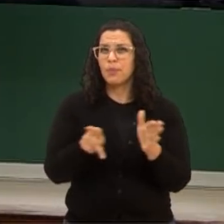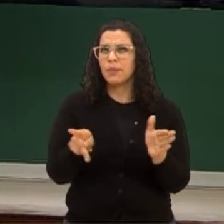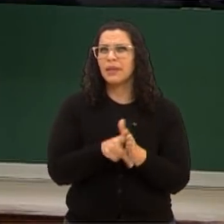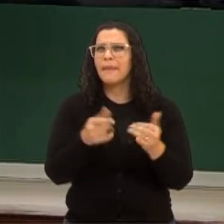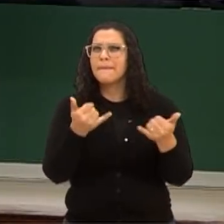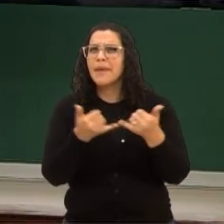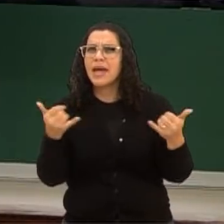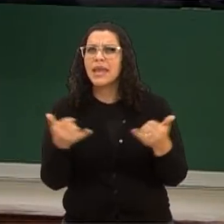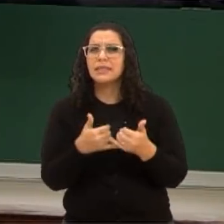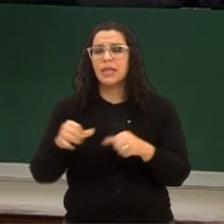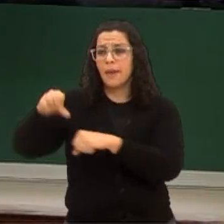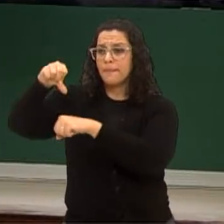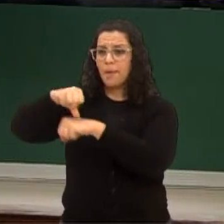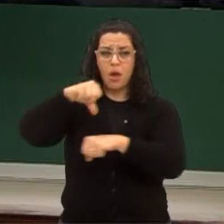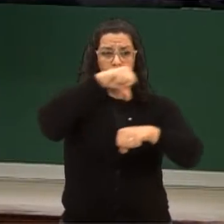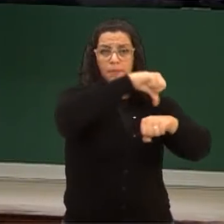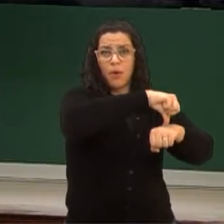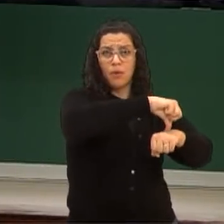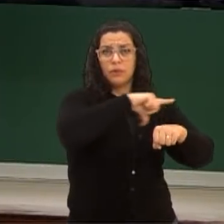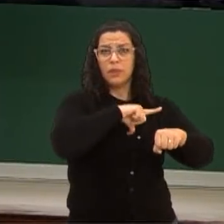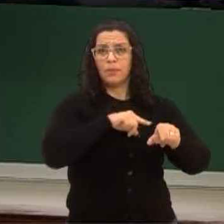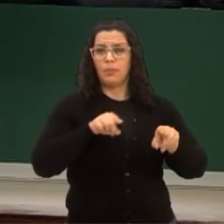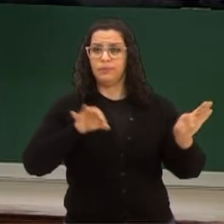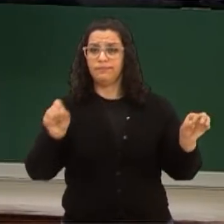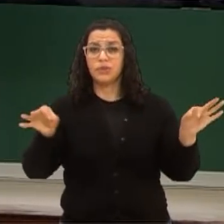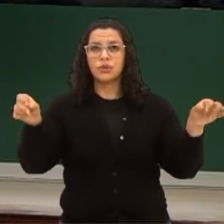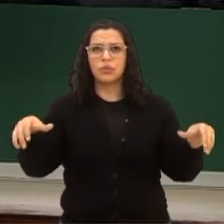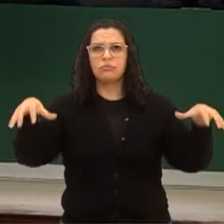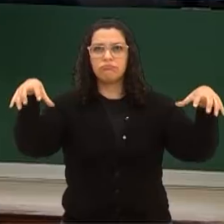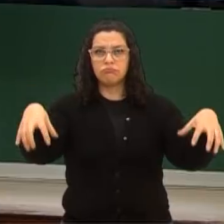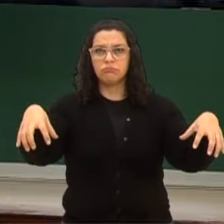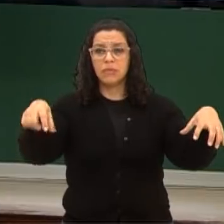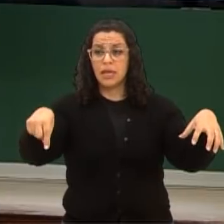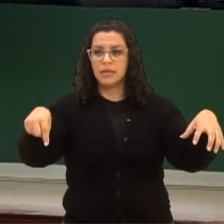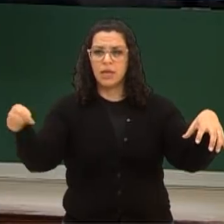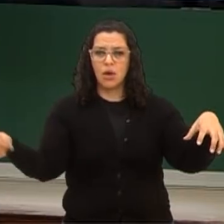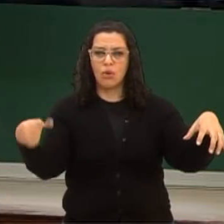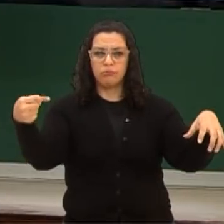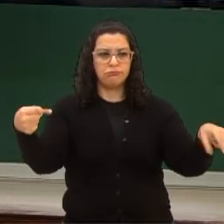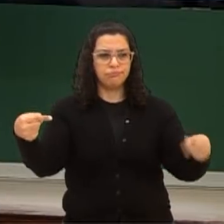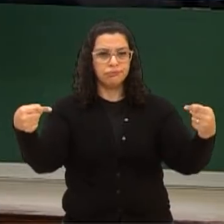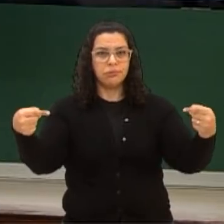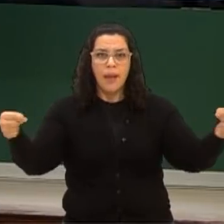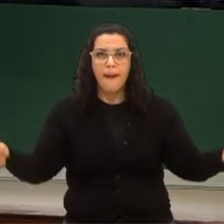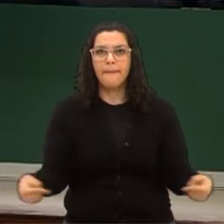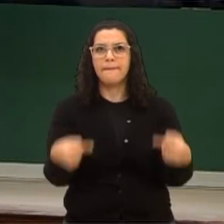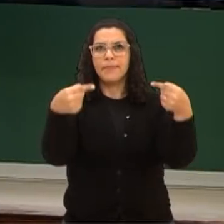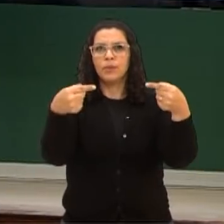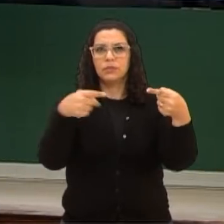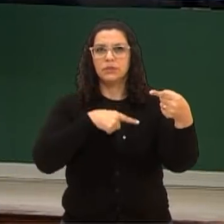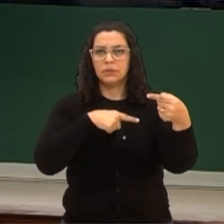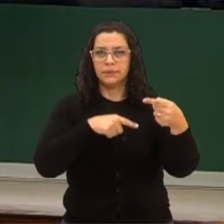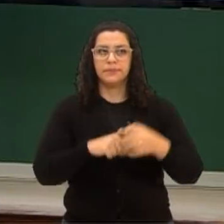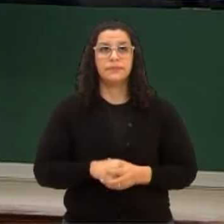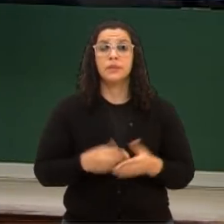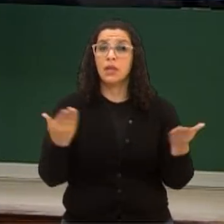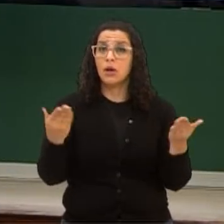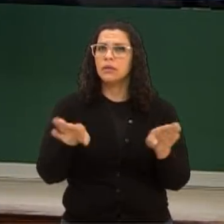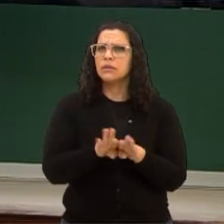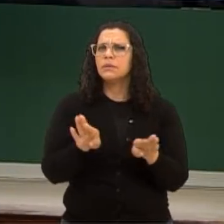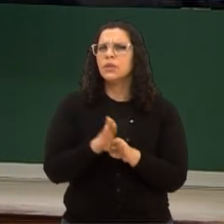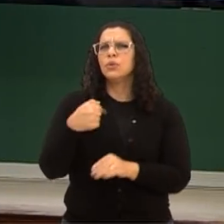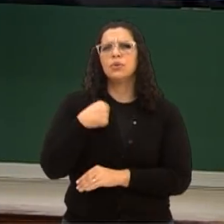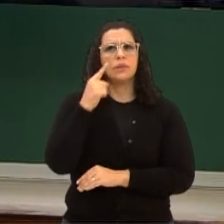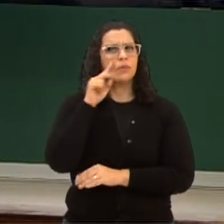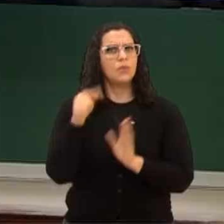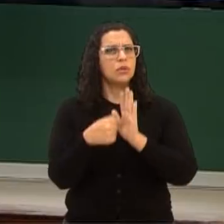certa bipolaridade, né? Onde haviam dois polos conflitando entre si. Bom, agora,